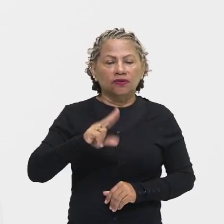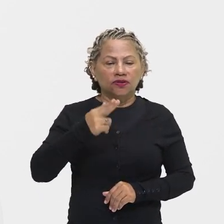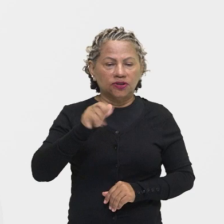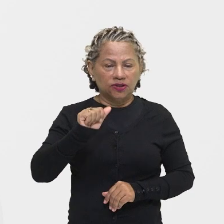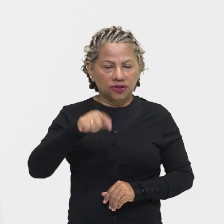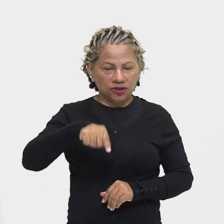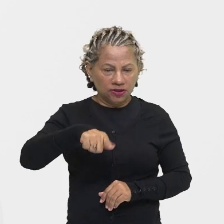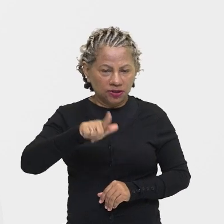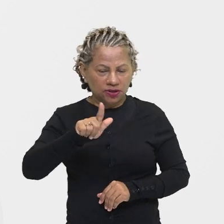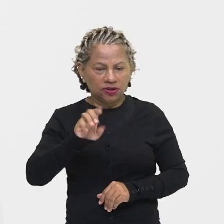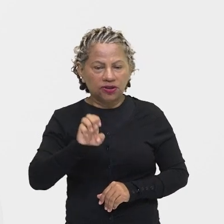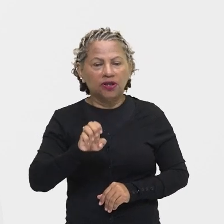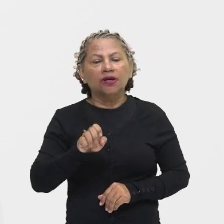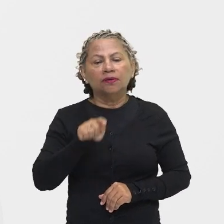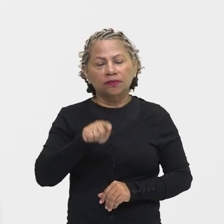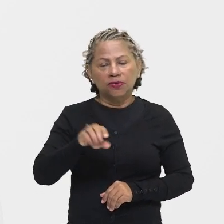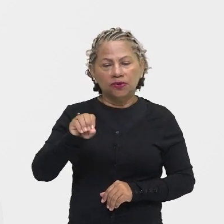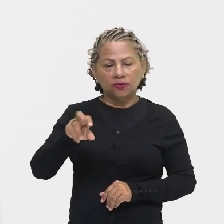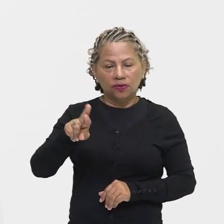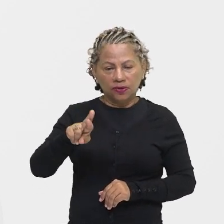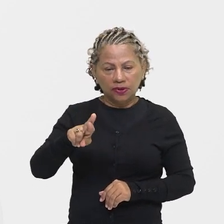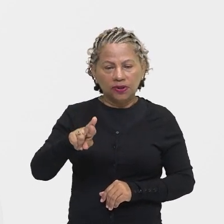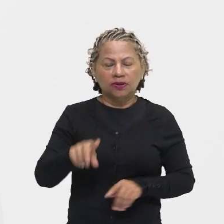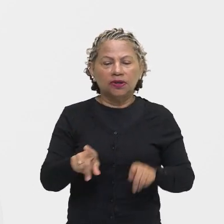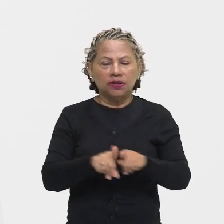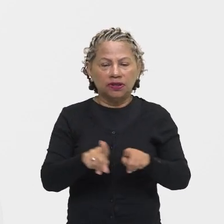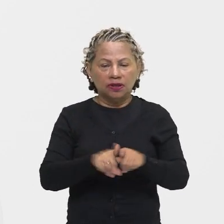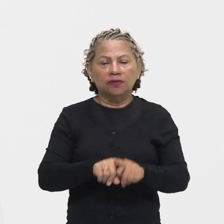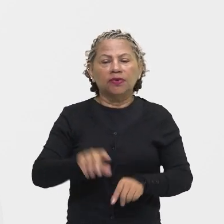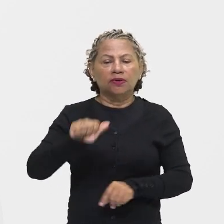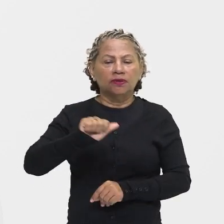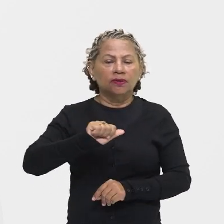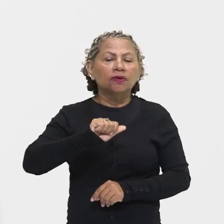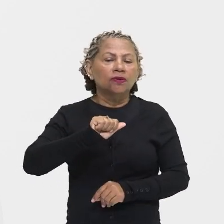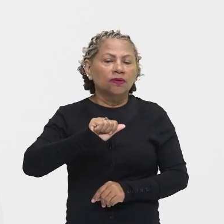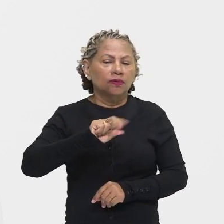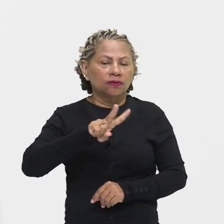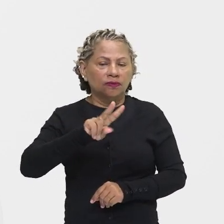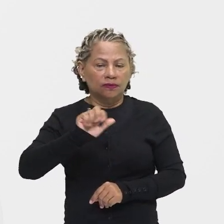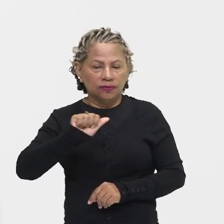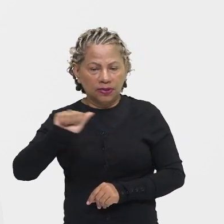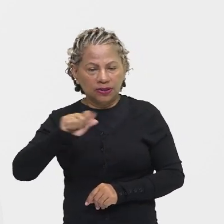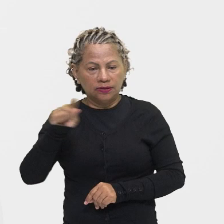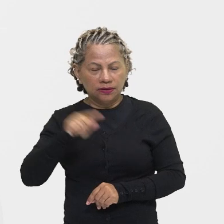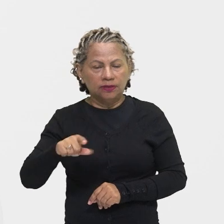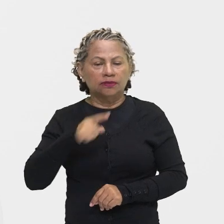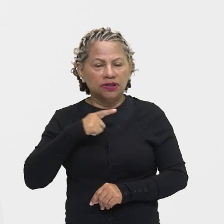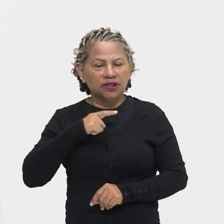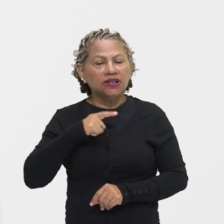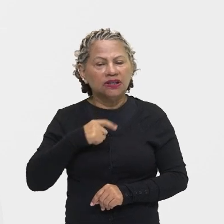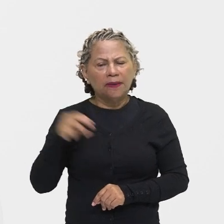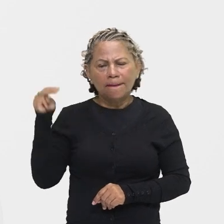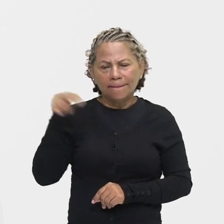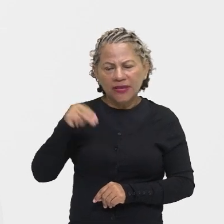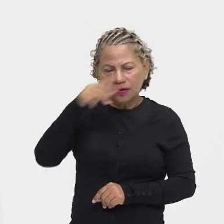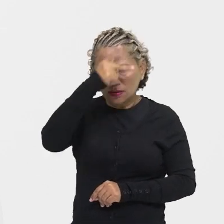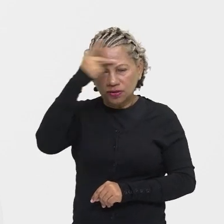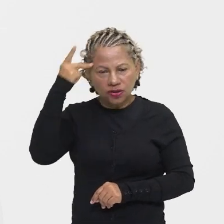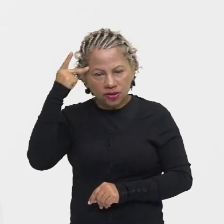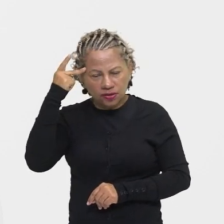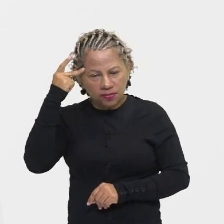Change.org e o Avaz, que reúnem milhões de pessoas em todo o mundo. Como que funciona?